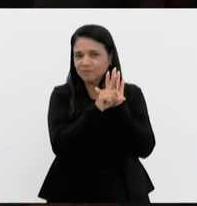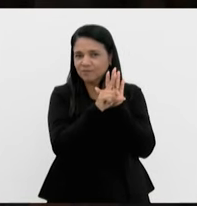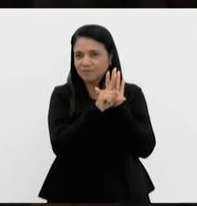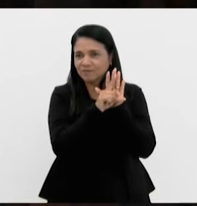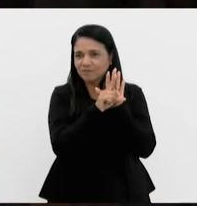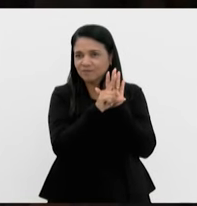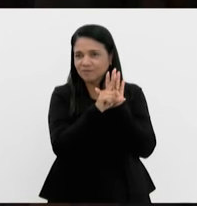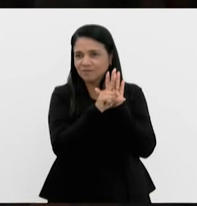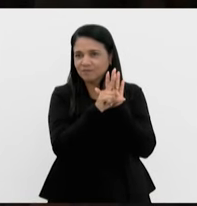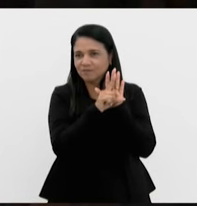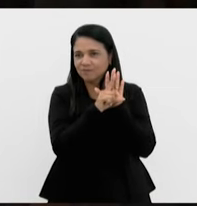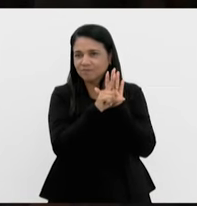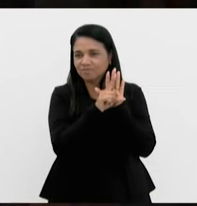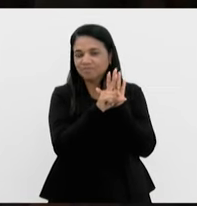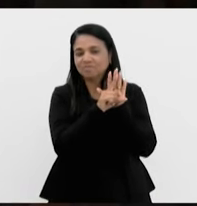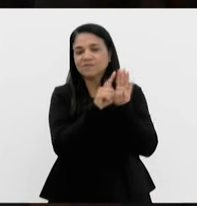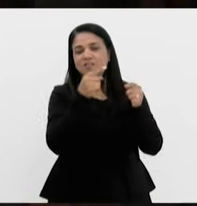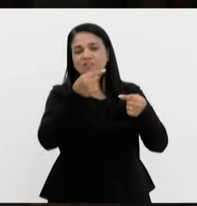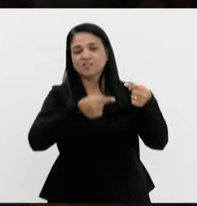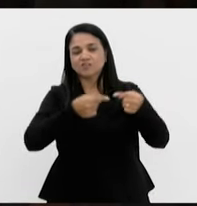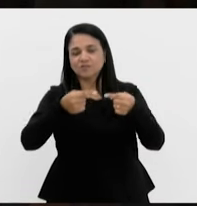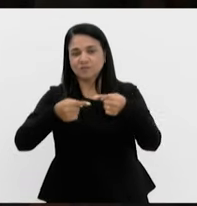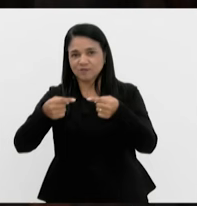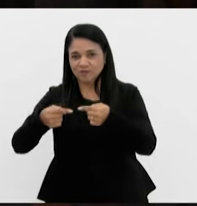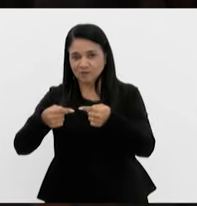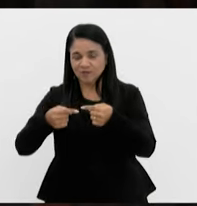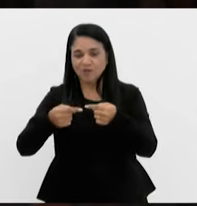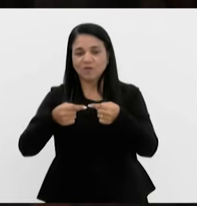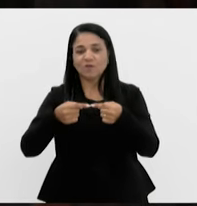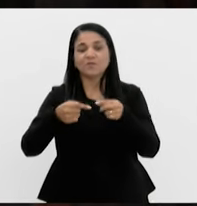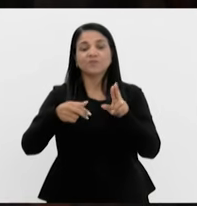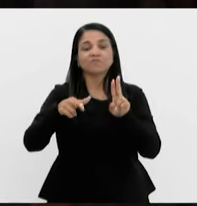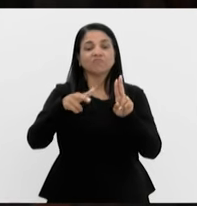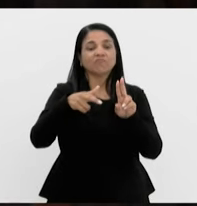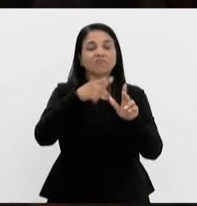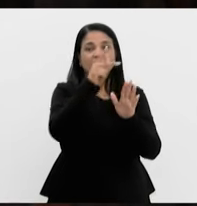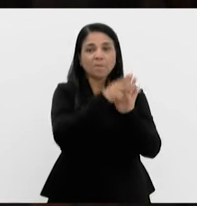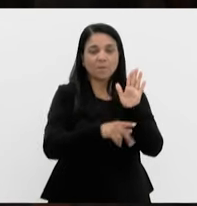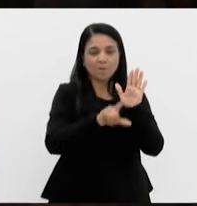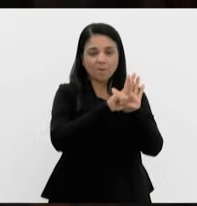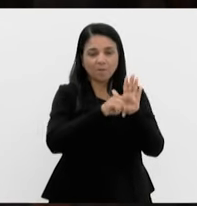e em discussão única projeto de lei de resolução 616/2017